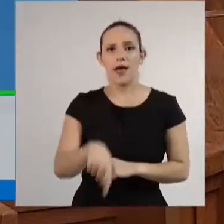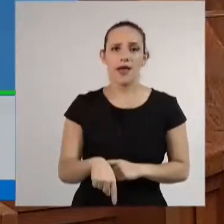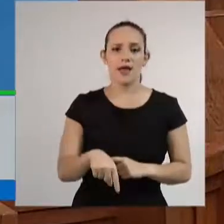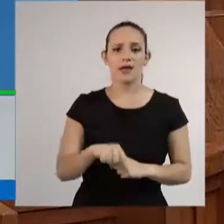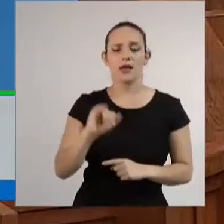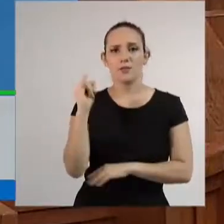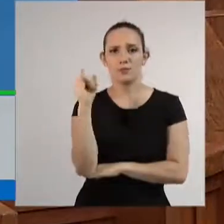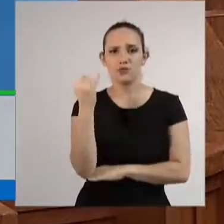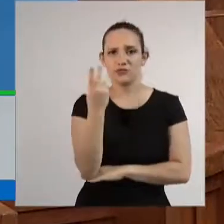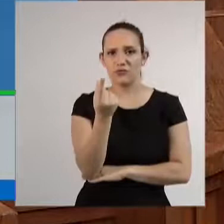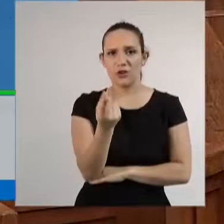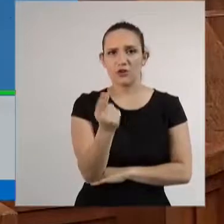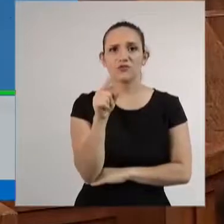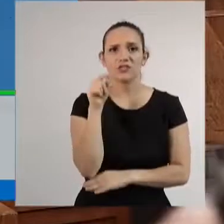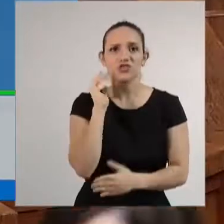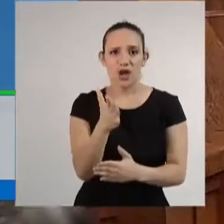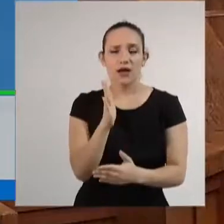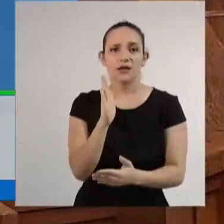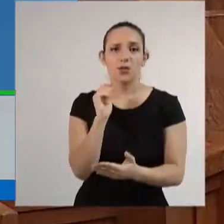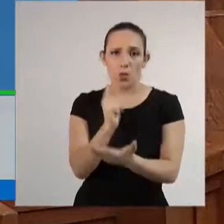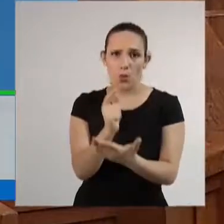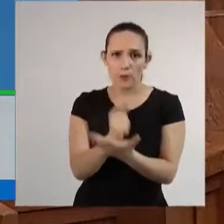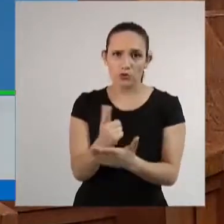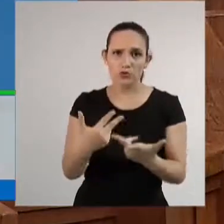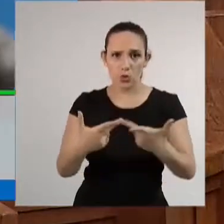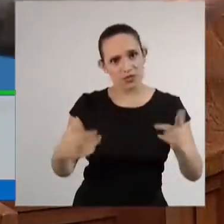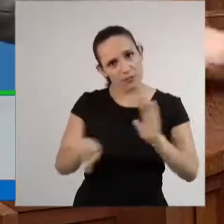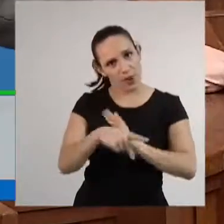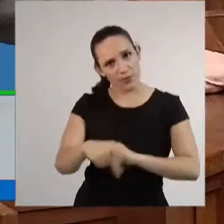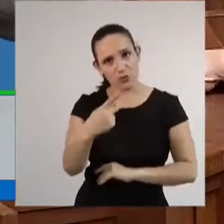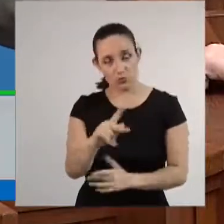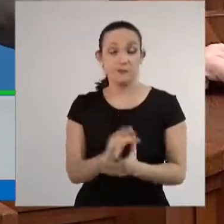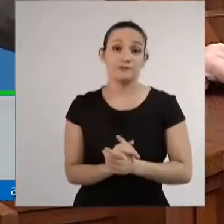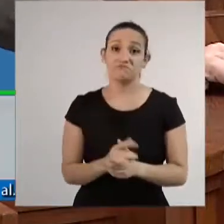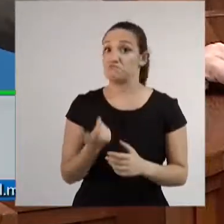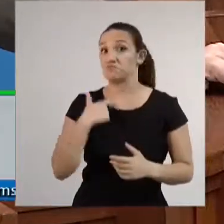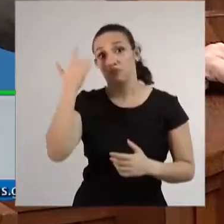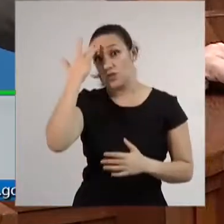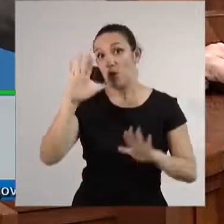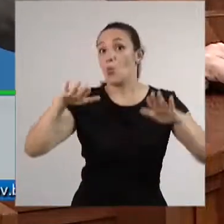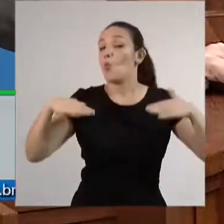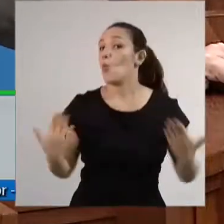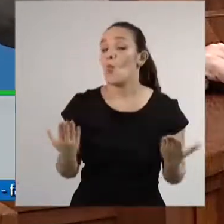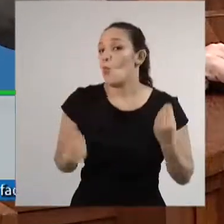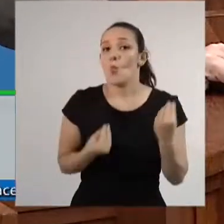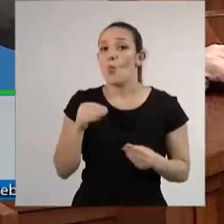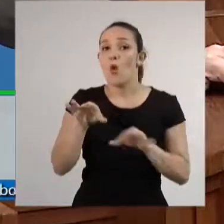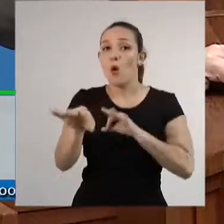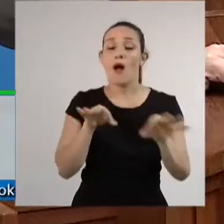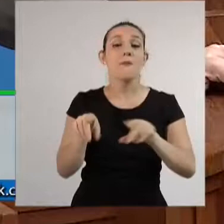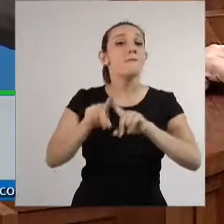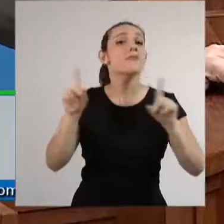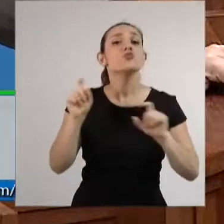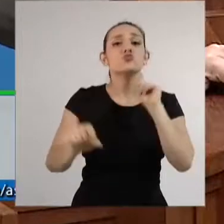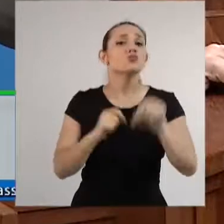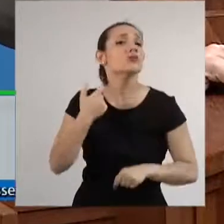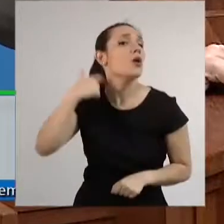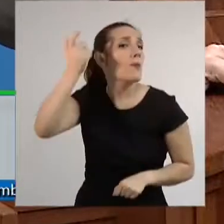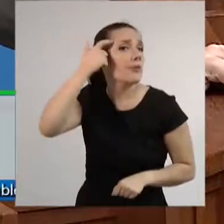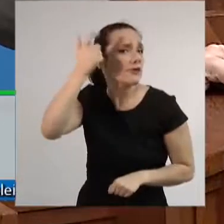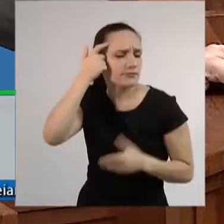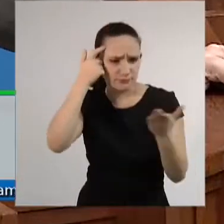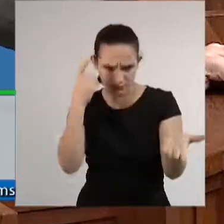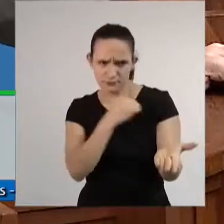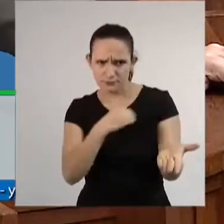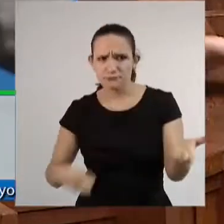a simplificação do sistema tributário. Eu não sei qual é o modelo, mas penso, deputado Amarildo